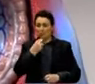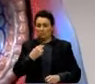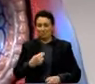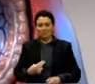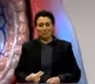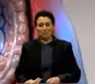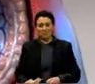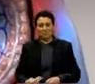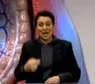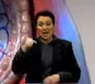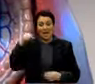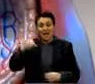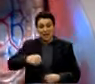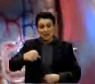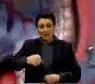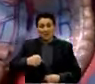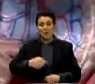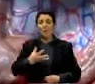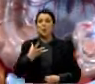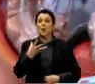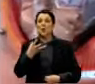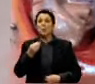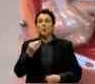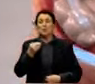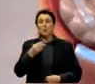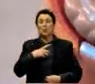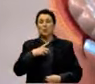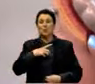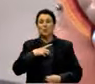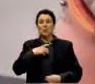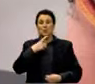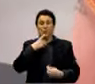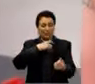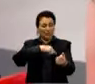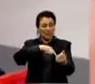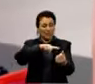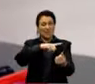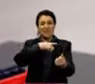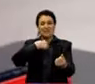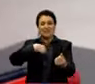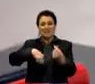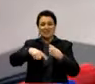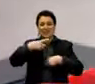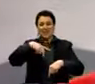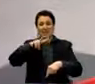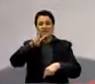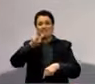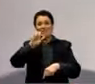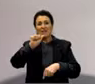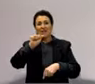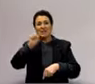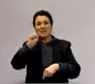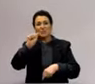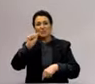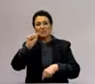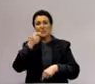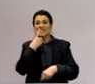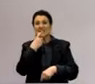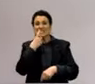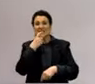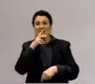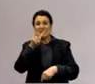Essa região é altamente vascularizada. Vocês podem olhar aqui, ó, vários vasos